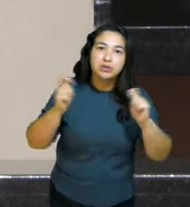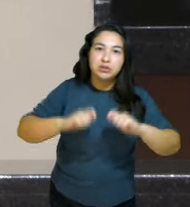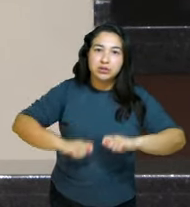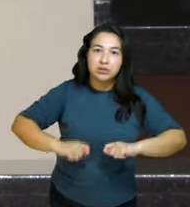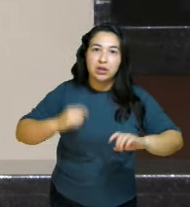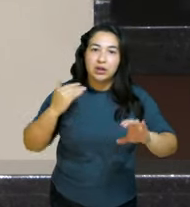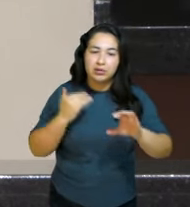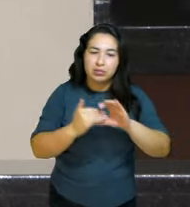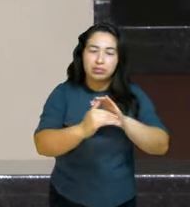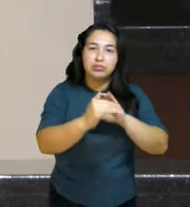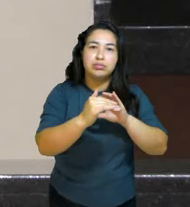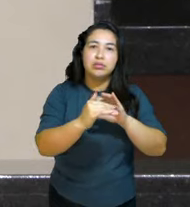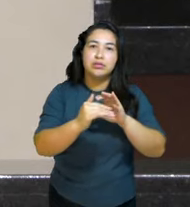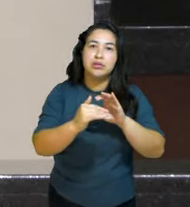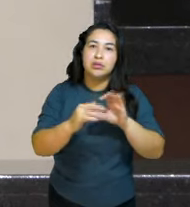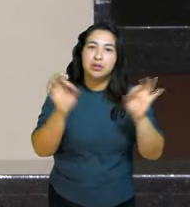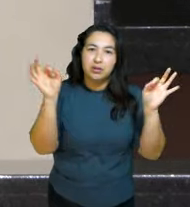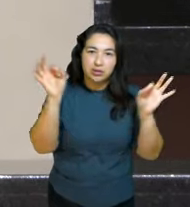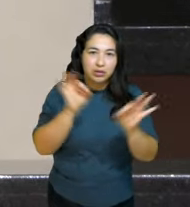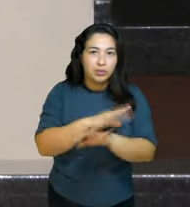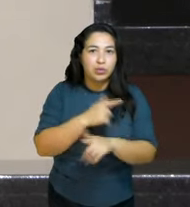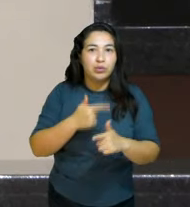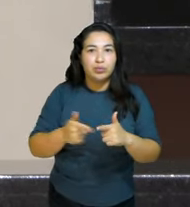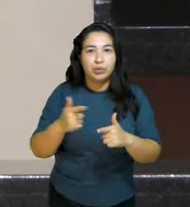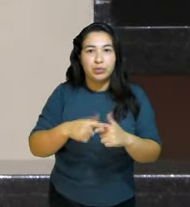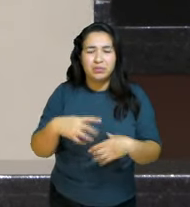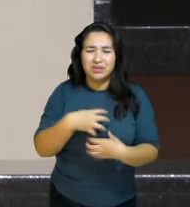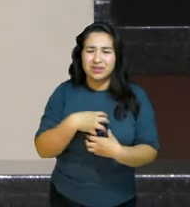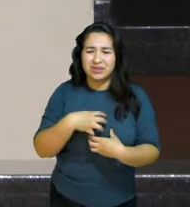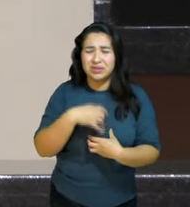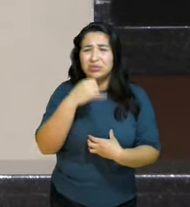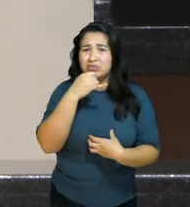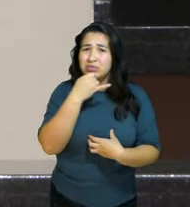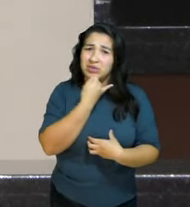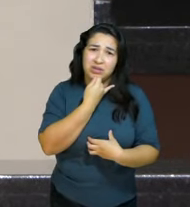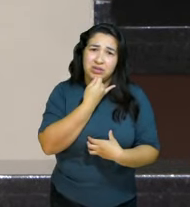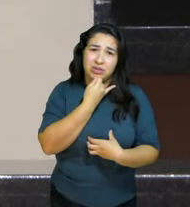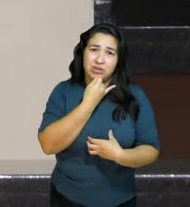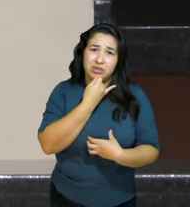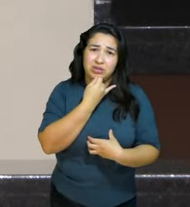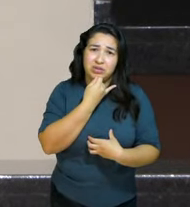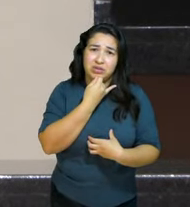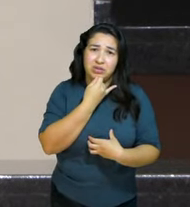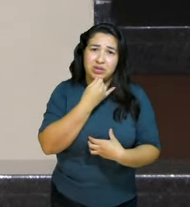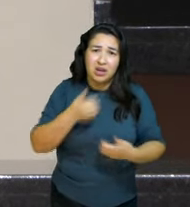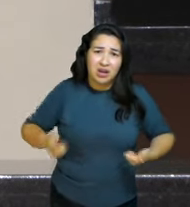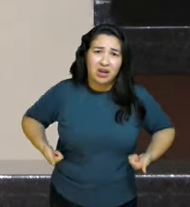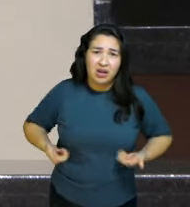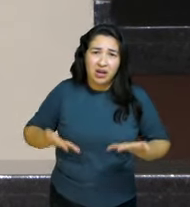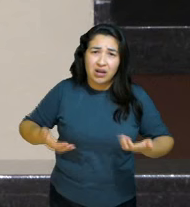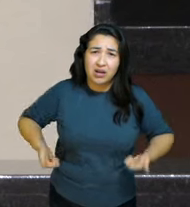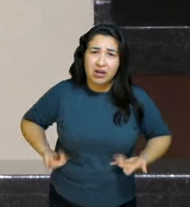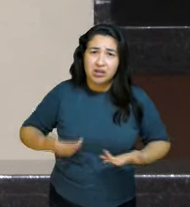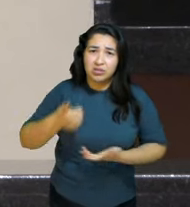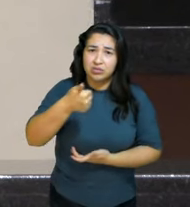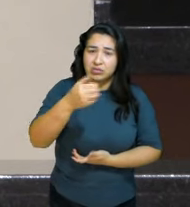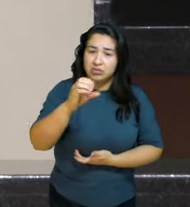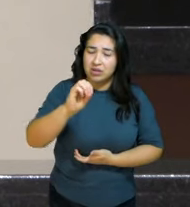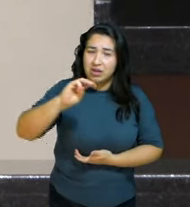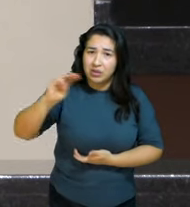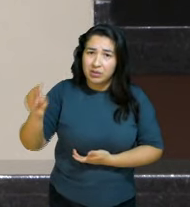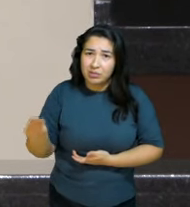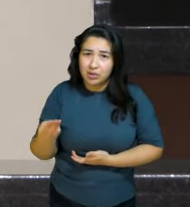por todas essa questão. Também me causa tristeza ouvir que foi gasto 10 milhões de reais nos últimos 10 anos com